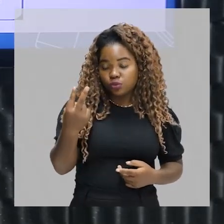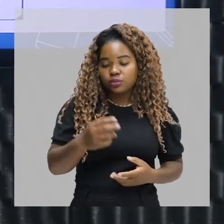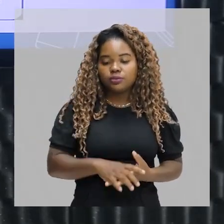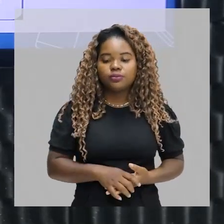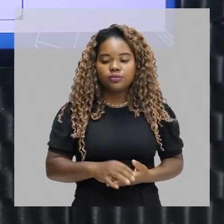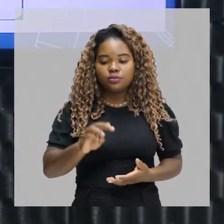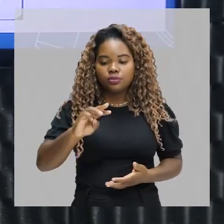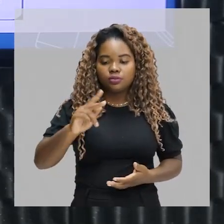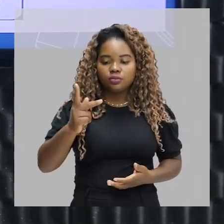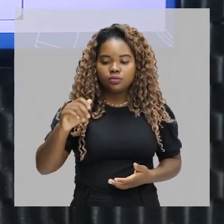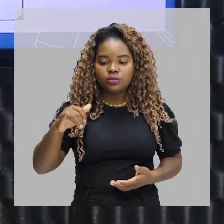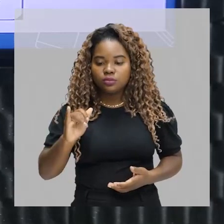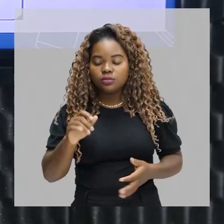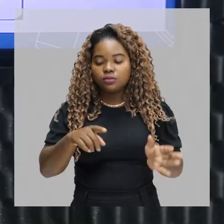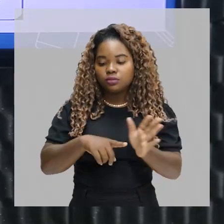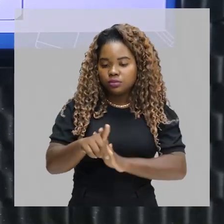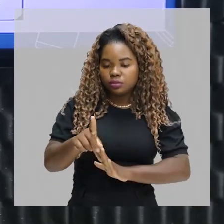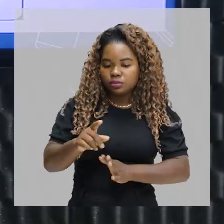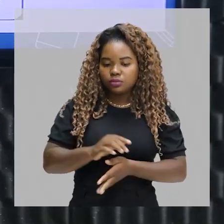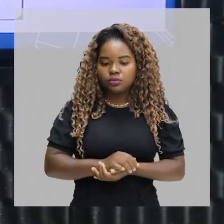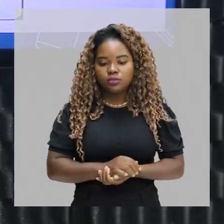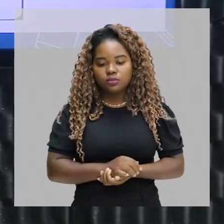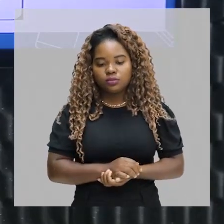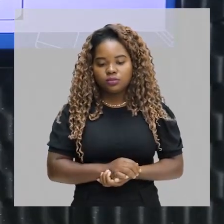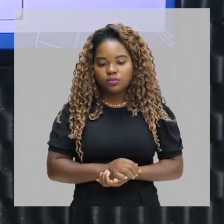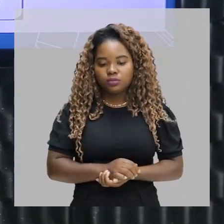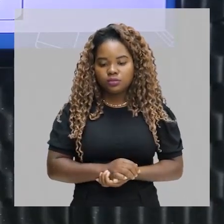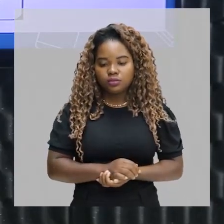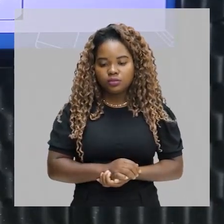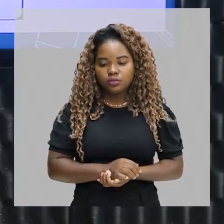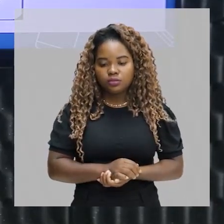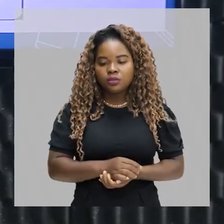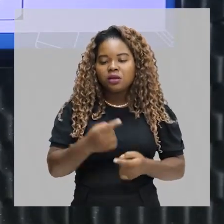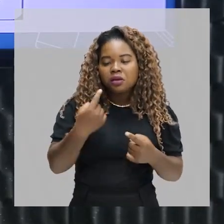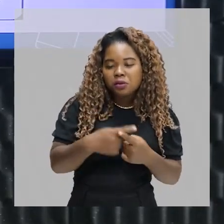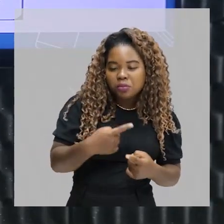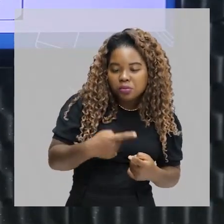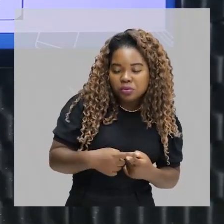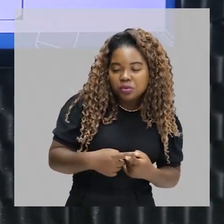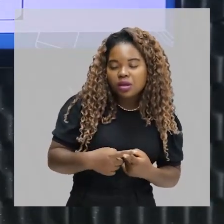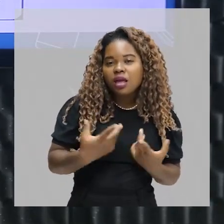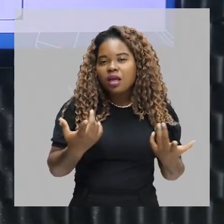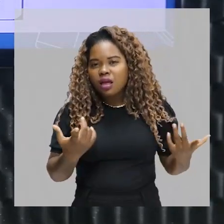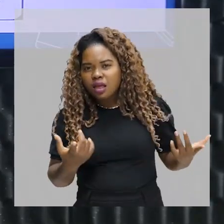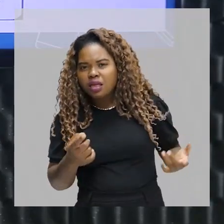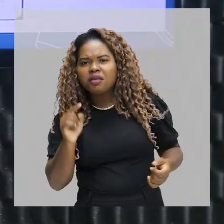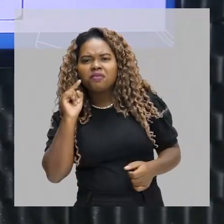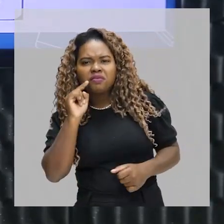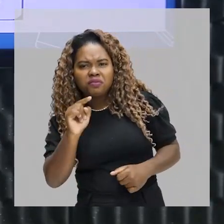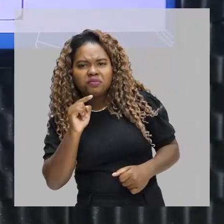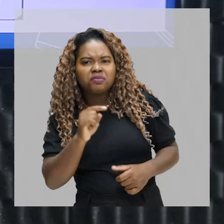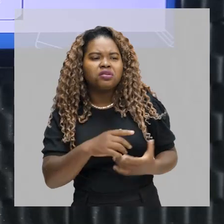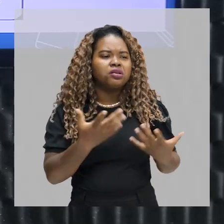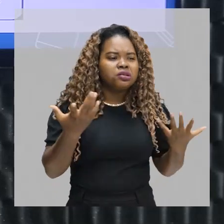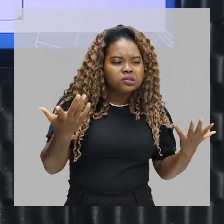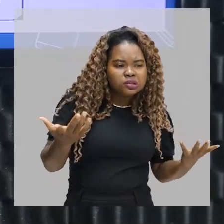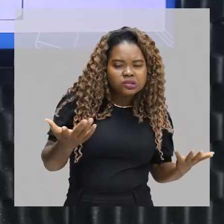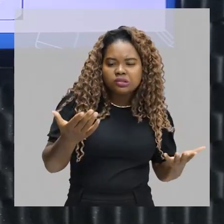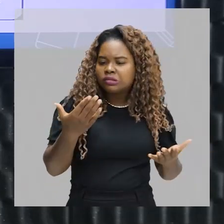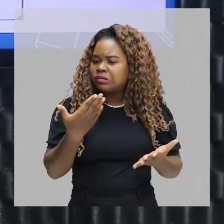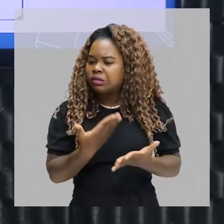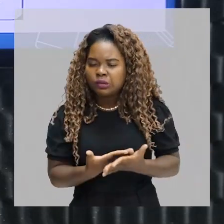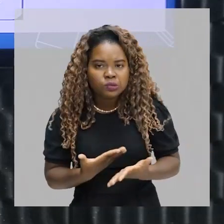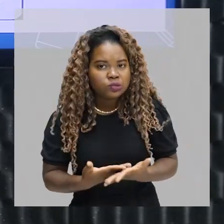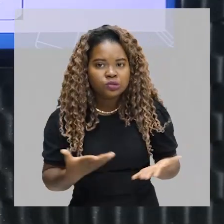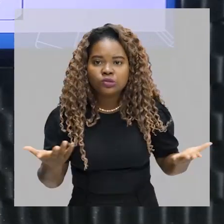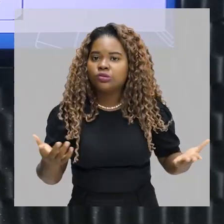Why é o porquê de pergunta. Por que você fez isso? Por que você foi naquele lugar? Por que você não estudou? Então,